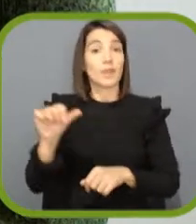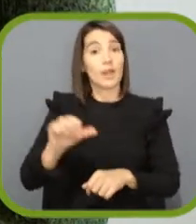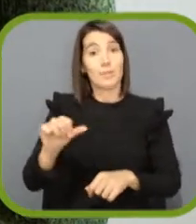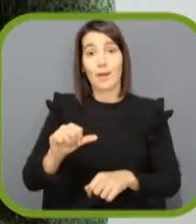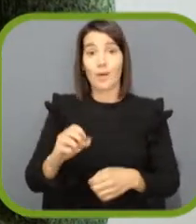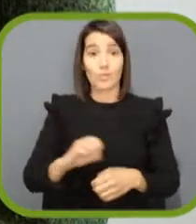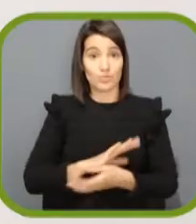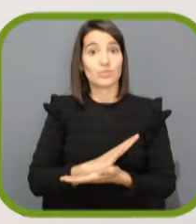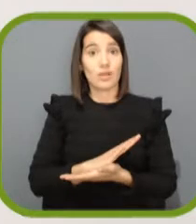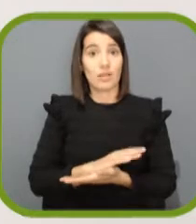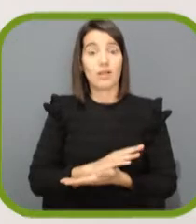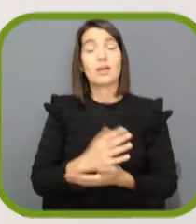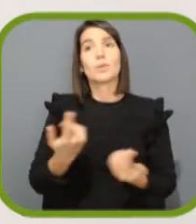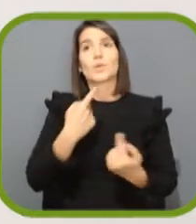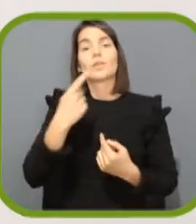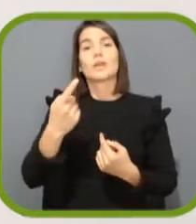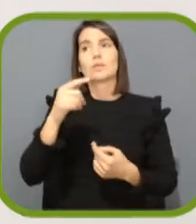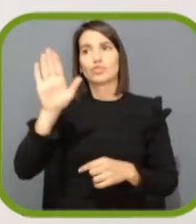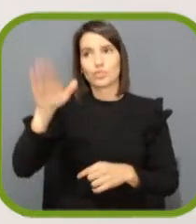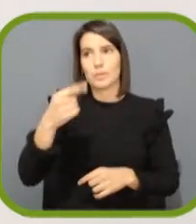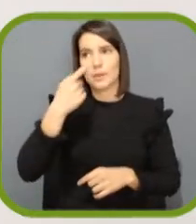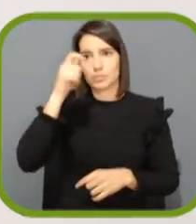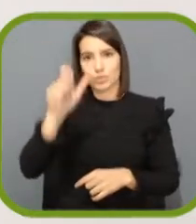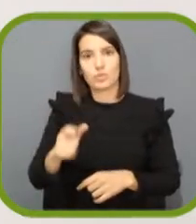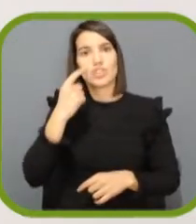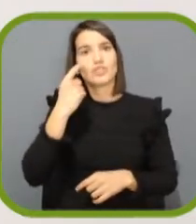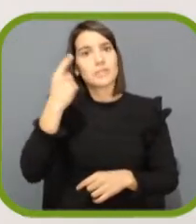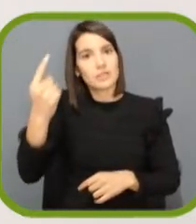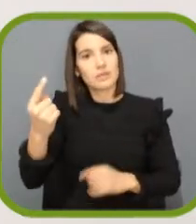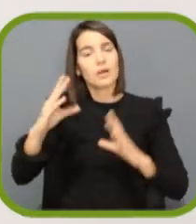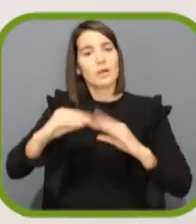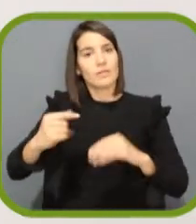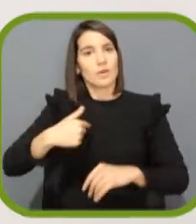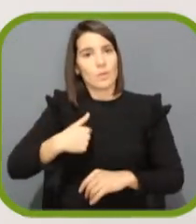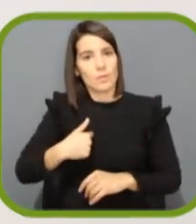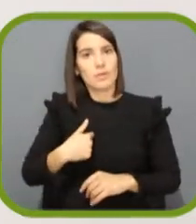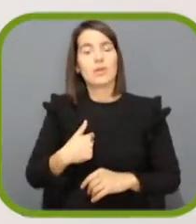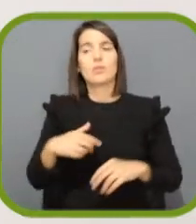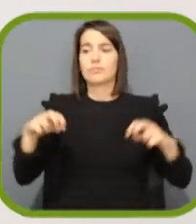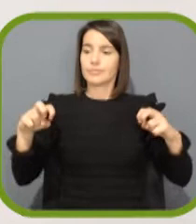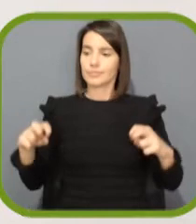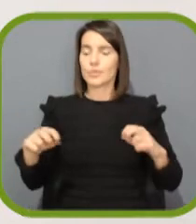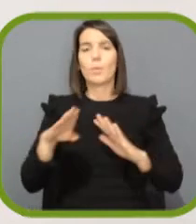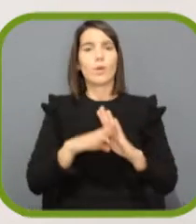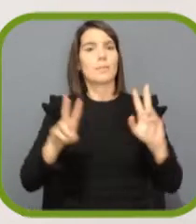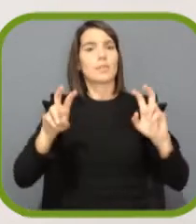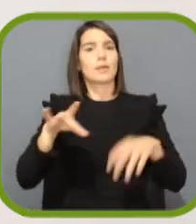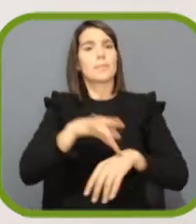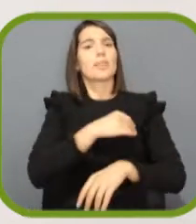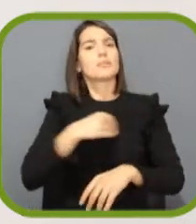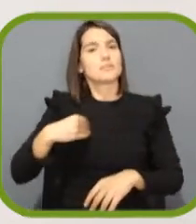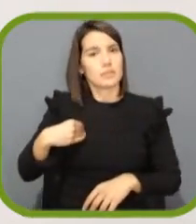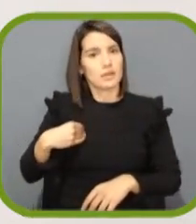isso é mau para o jornalismo. Quando eu chamo um especialista para conversar comigo num programa sobre